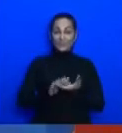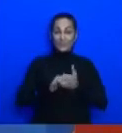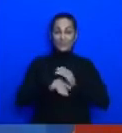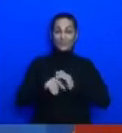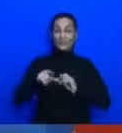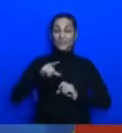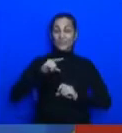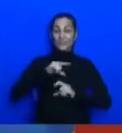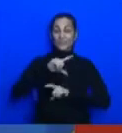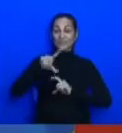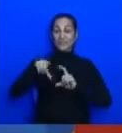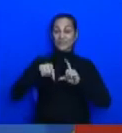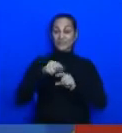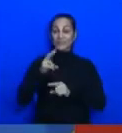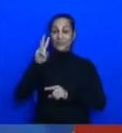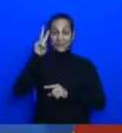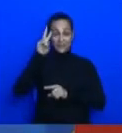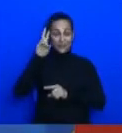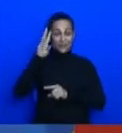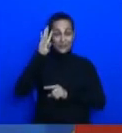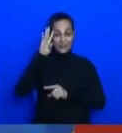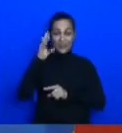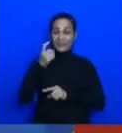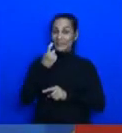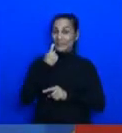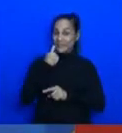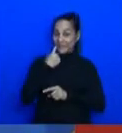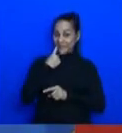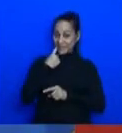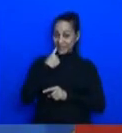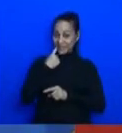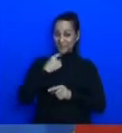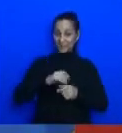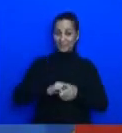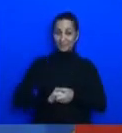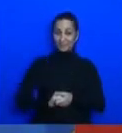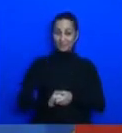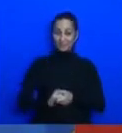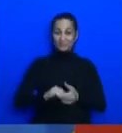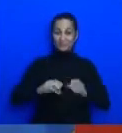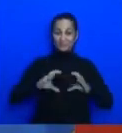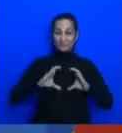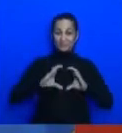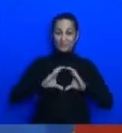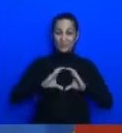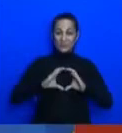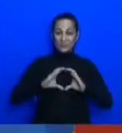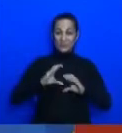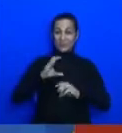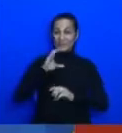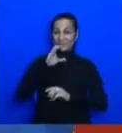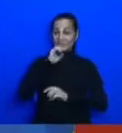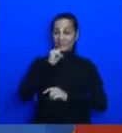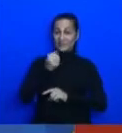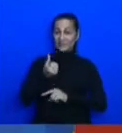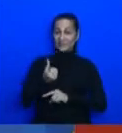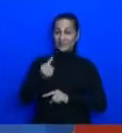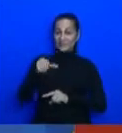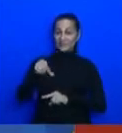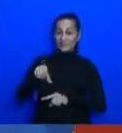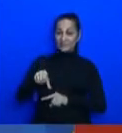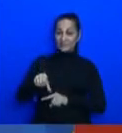Lotomania conta com sorteios às segundas, às quartas e às sextas-feiras. Bola laranja